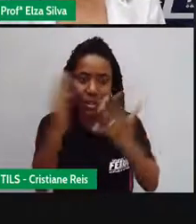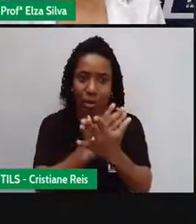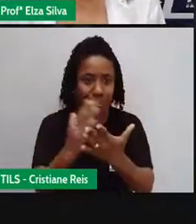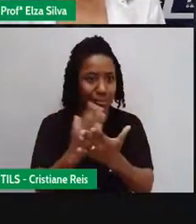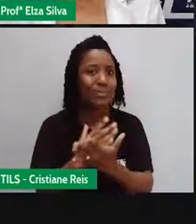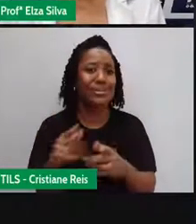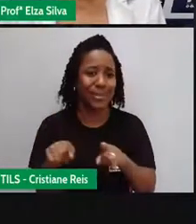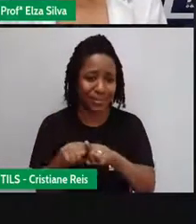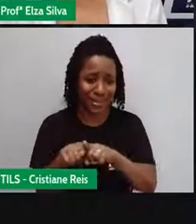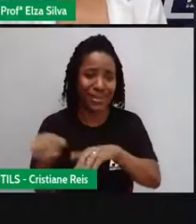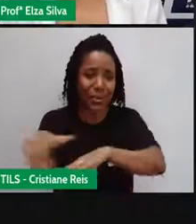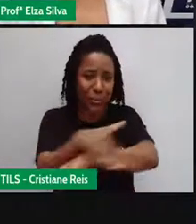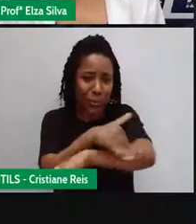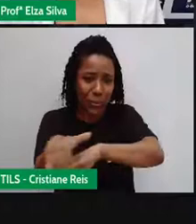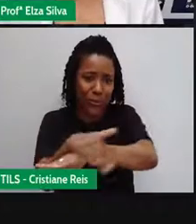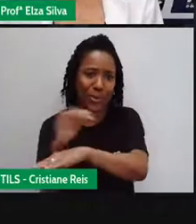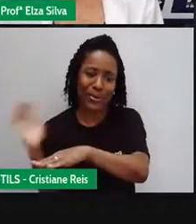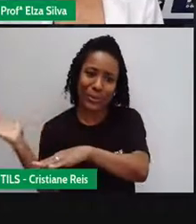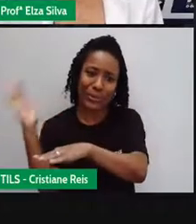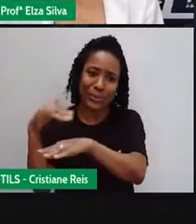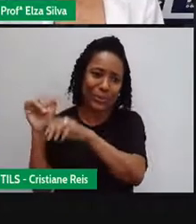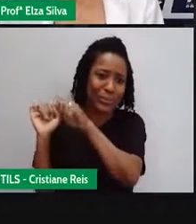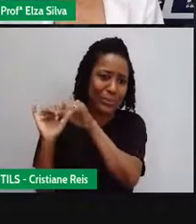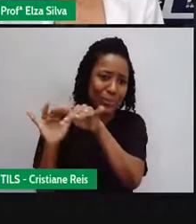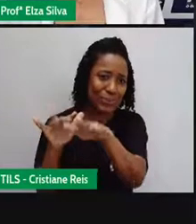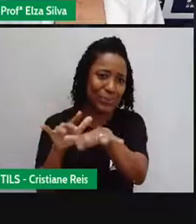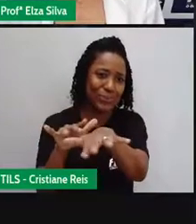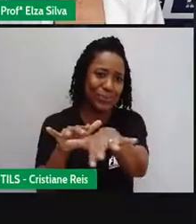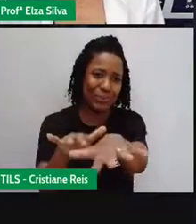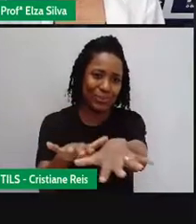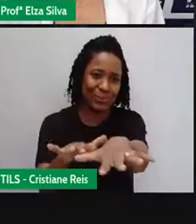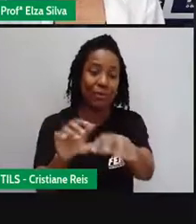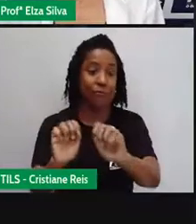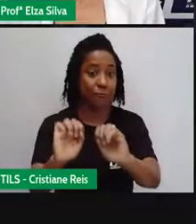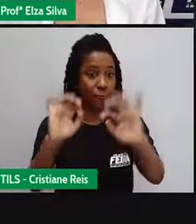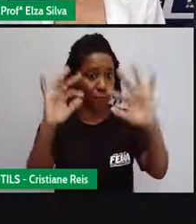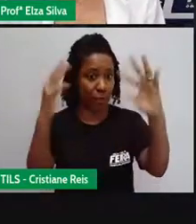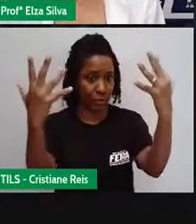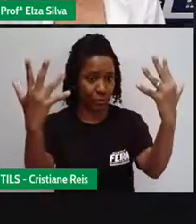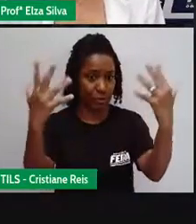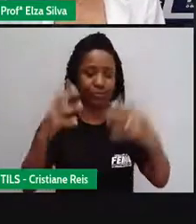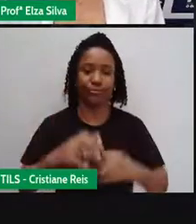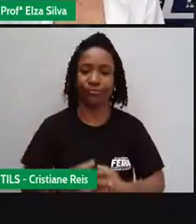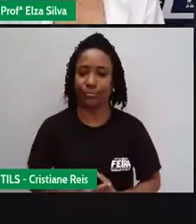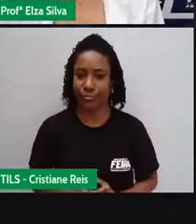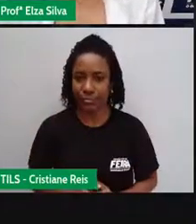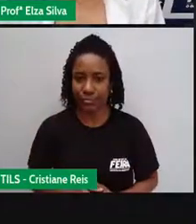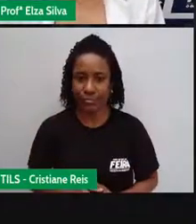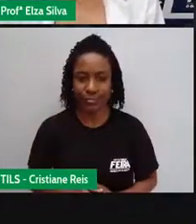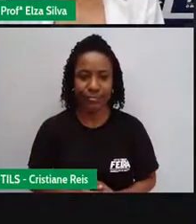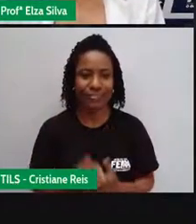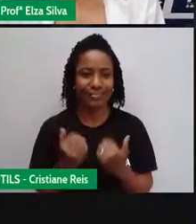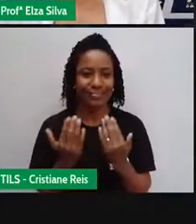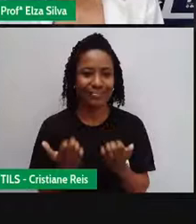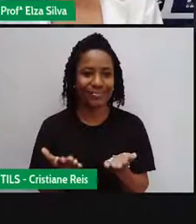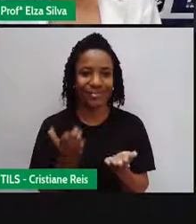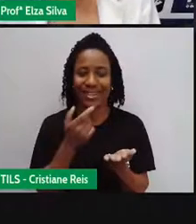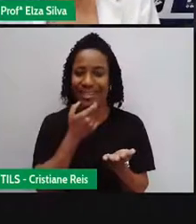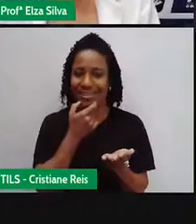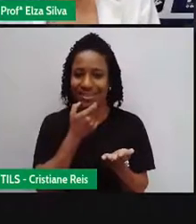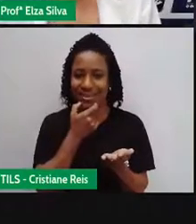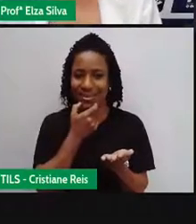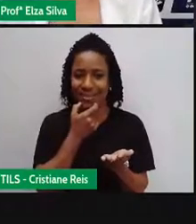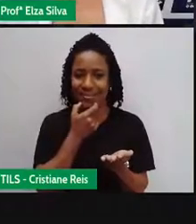momento. Americans celebrate the 4th of July with picnics and